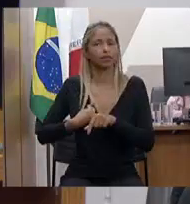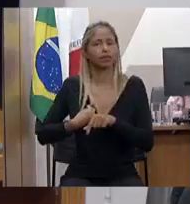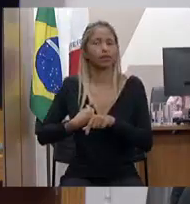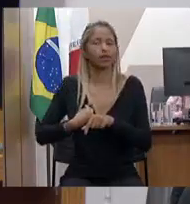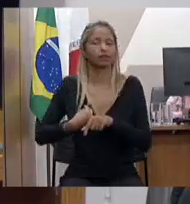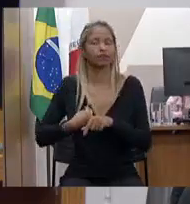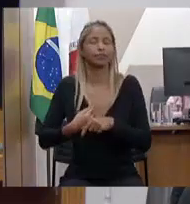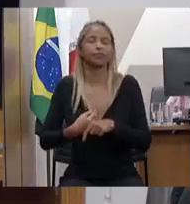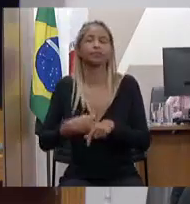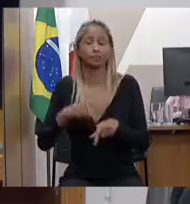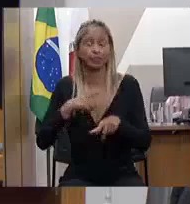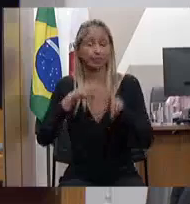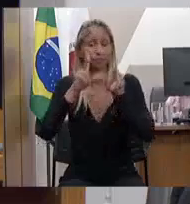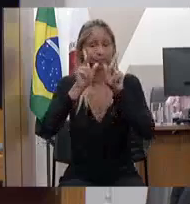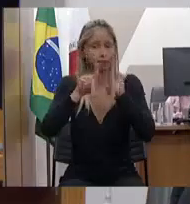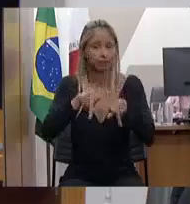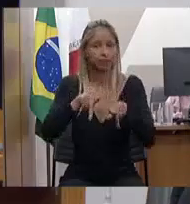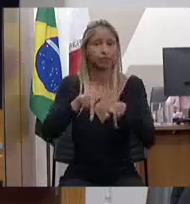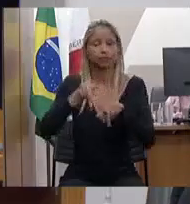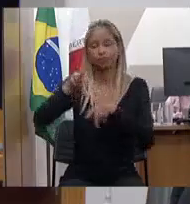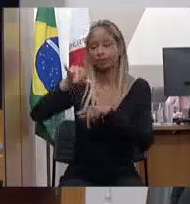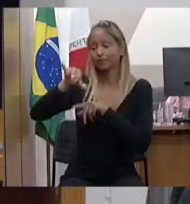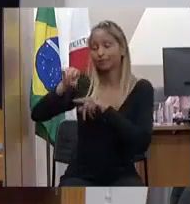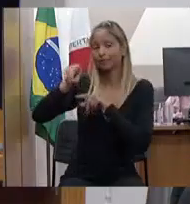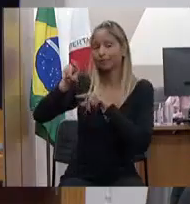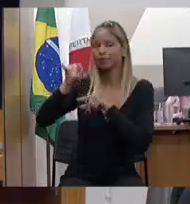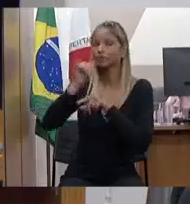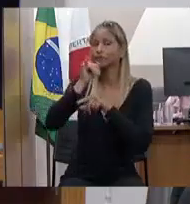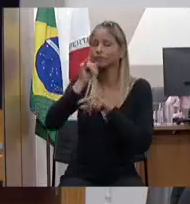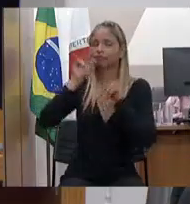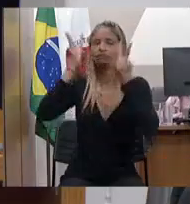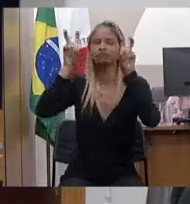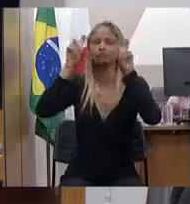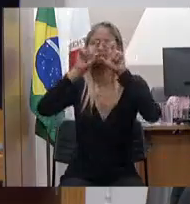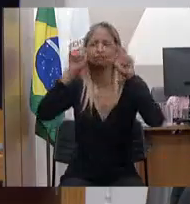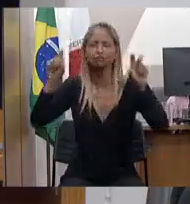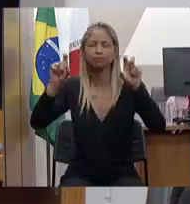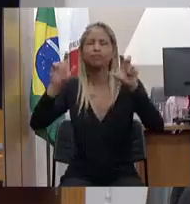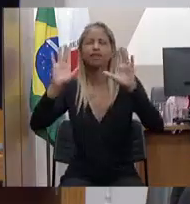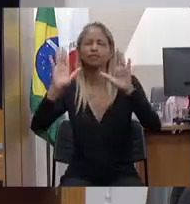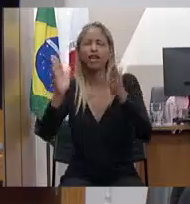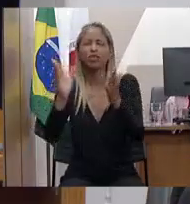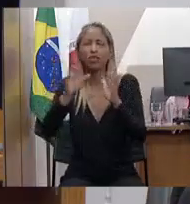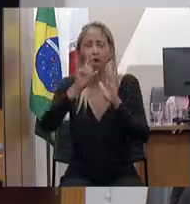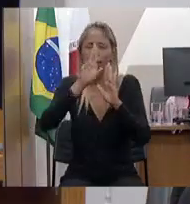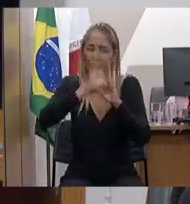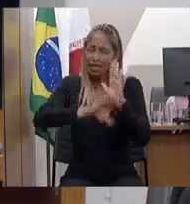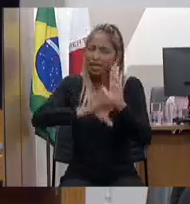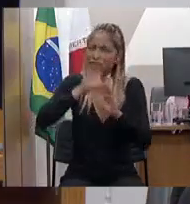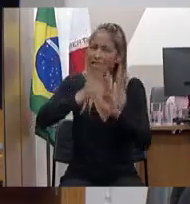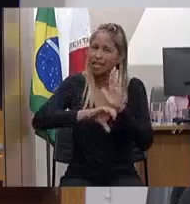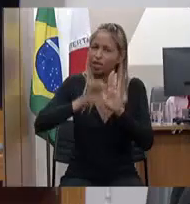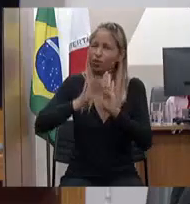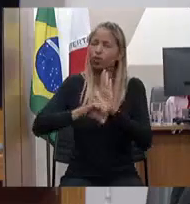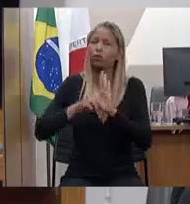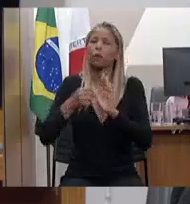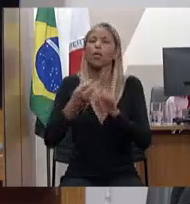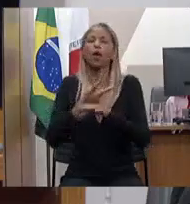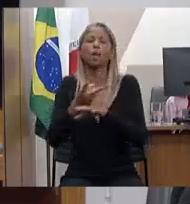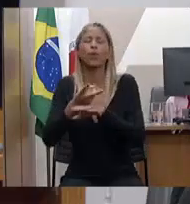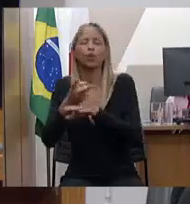tem pessoas ou Mário por exemplo fez um capítulo né O Procurador